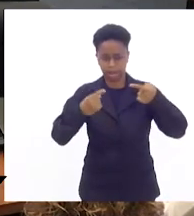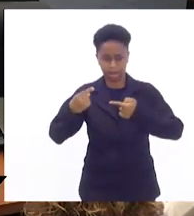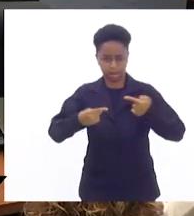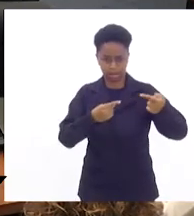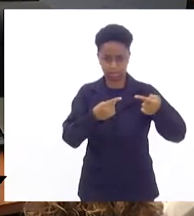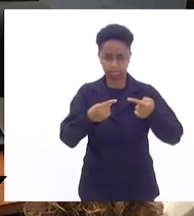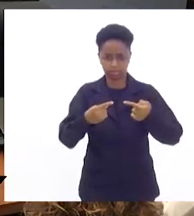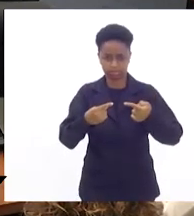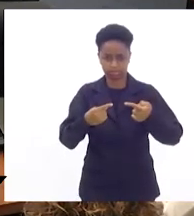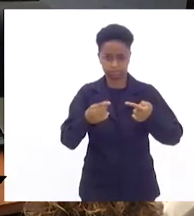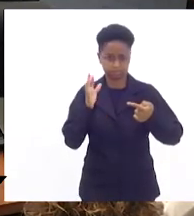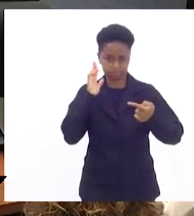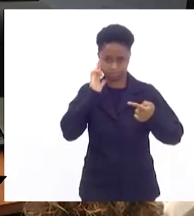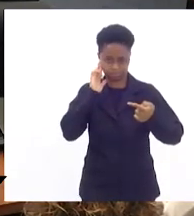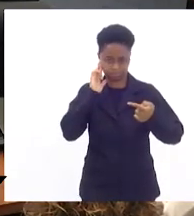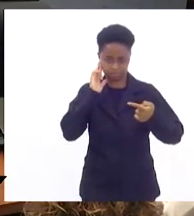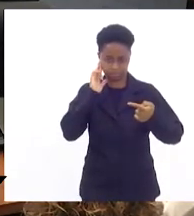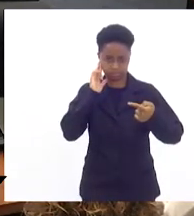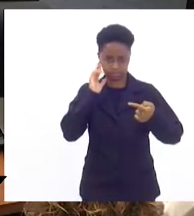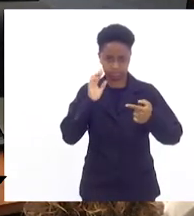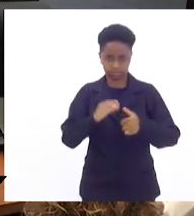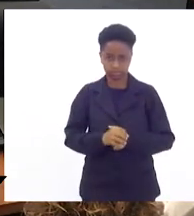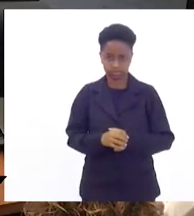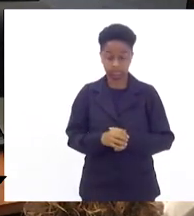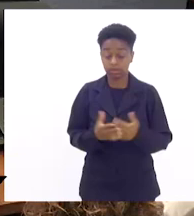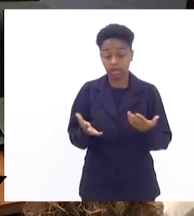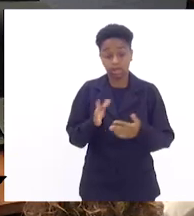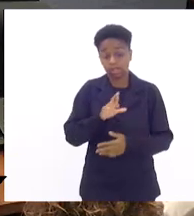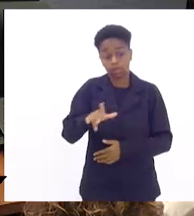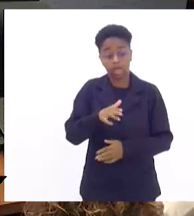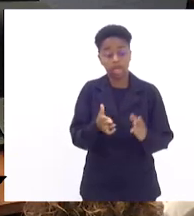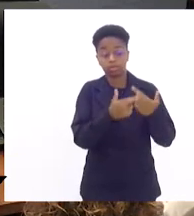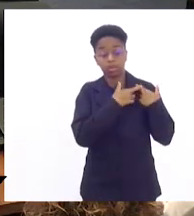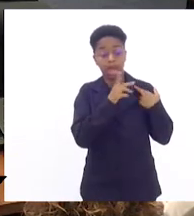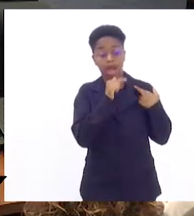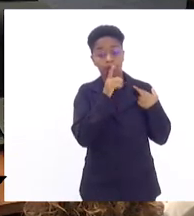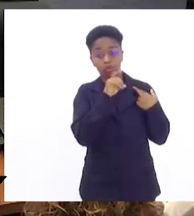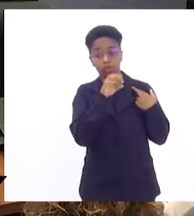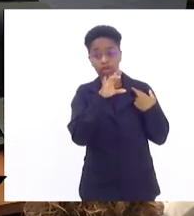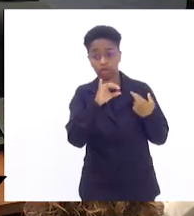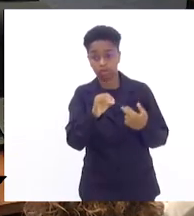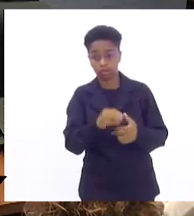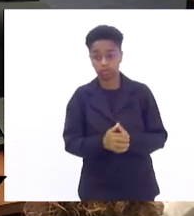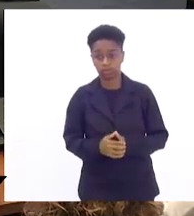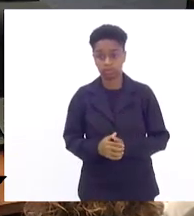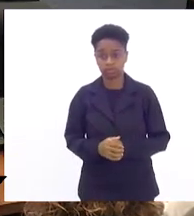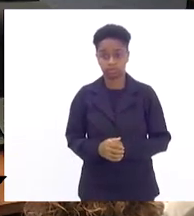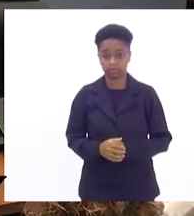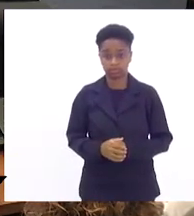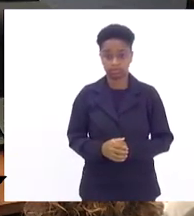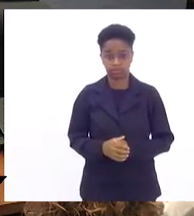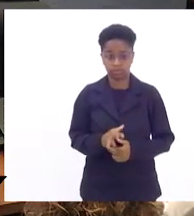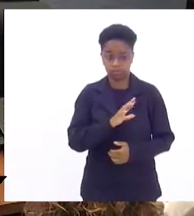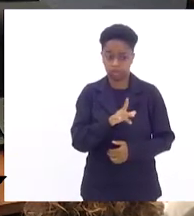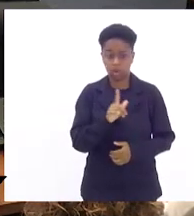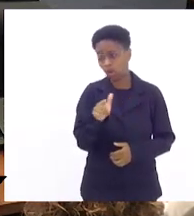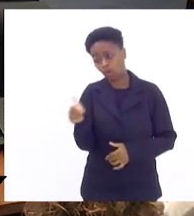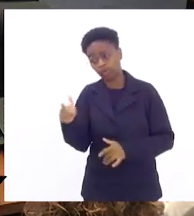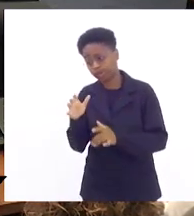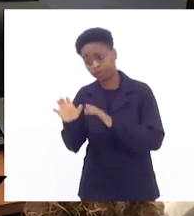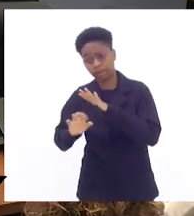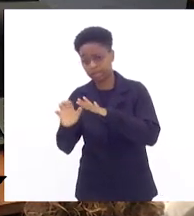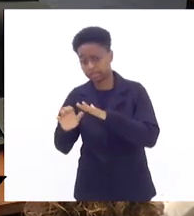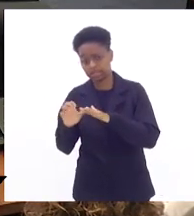Então, não está sob a responsabilidade da Águas do Rio. Oi? Não está sob a responsabilidade da Águas do Rio. Tá. É outra empresa, outro